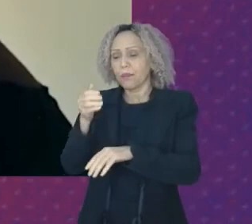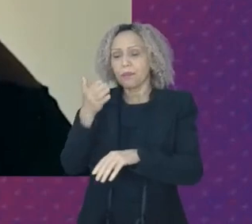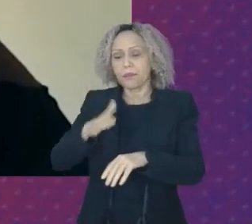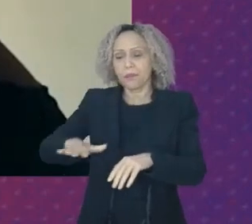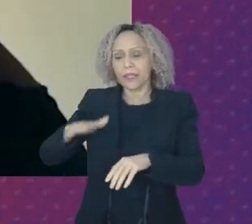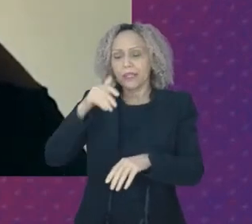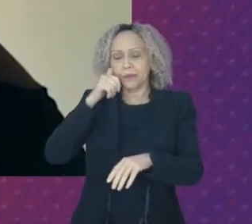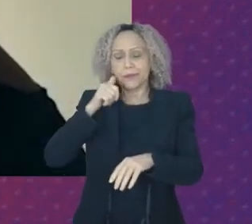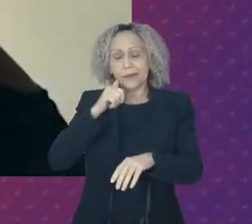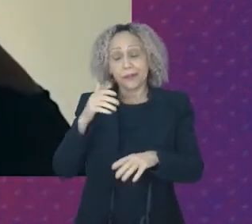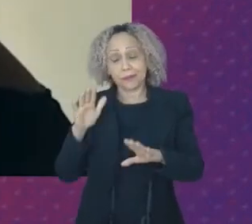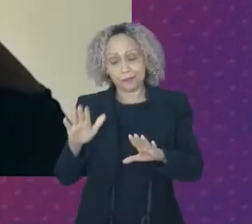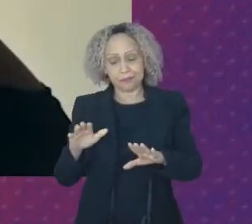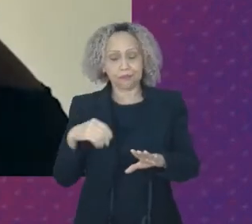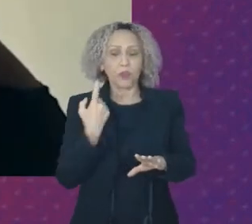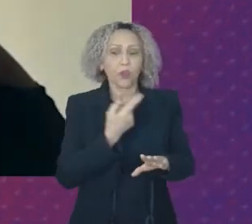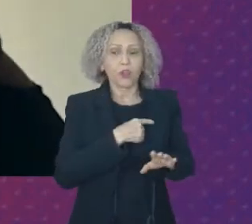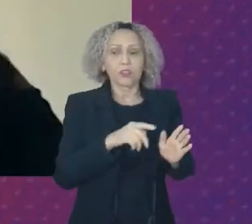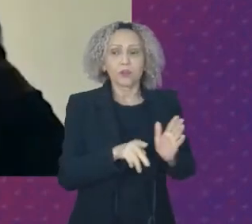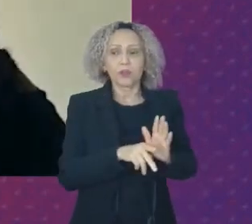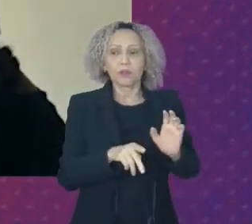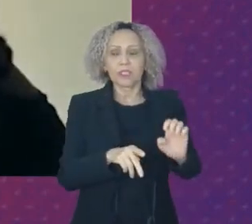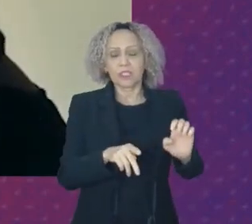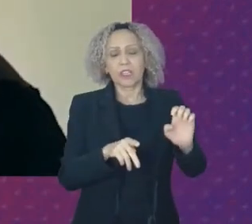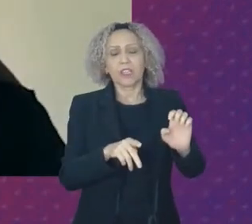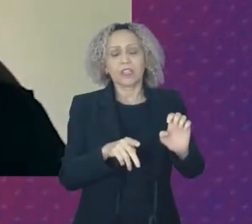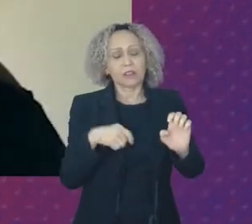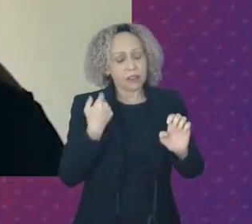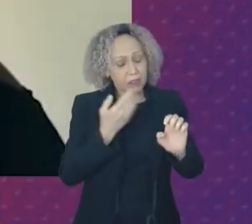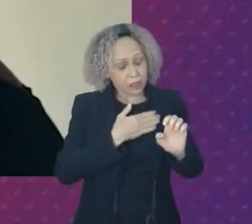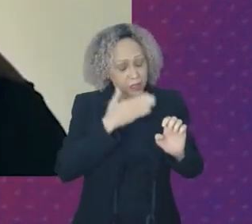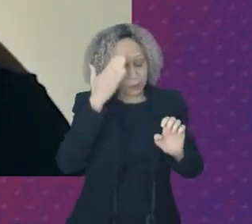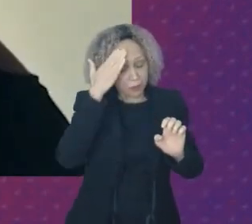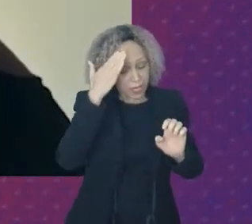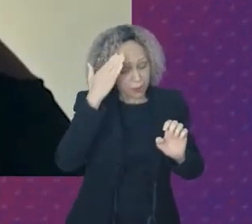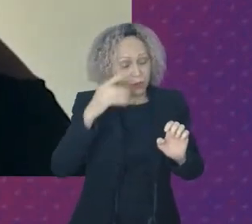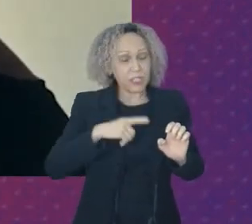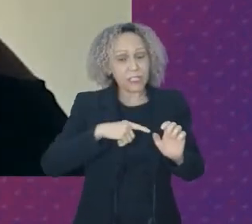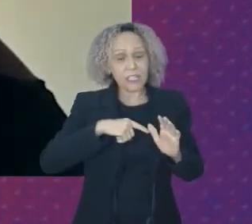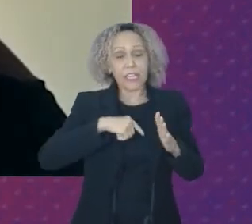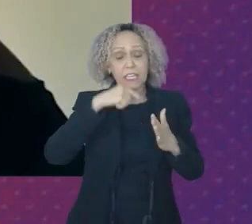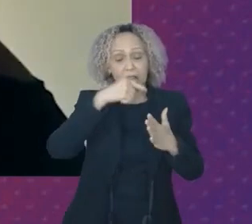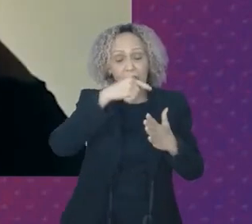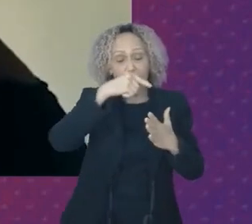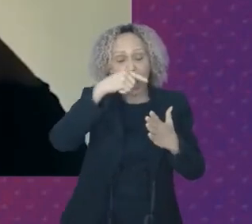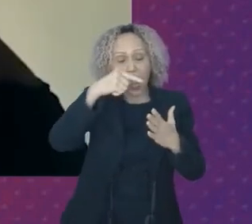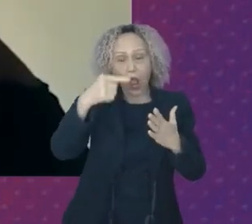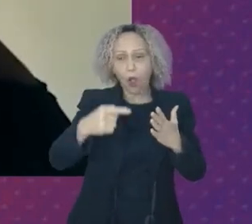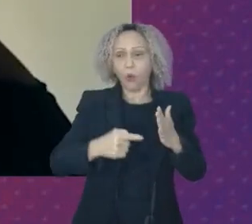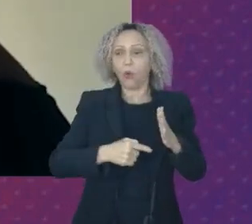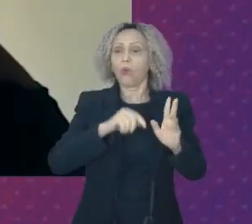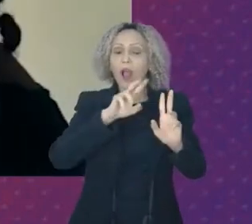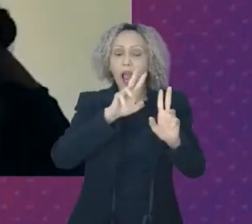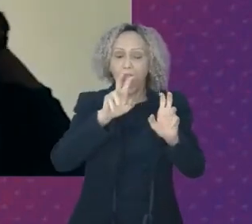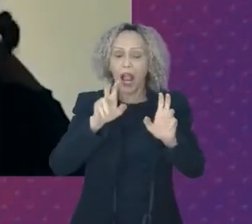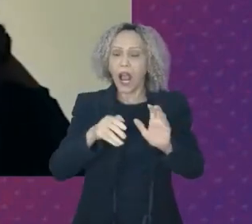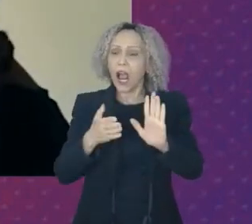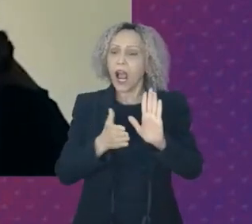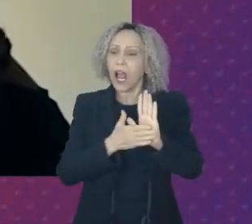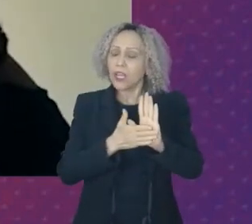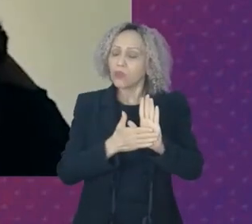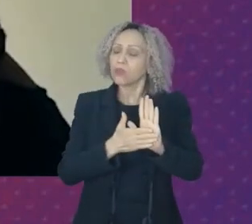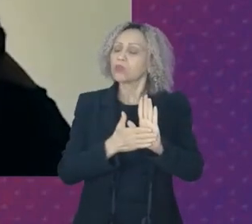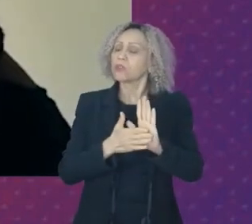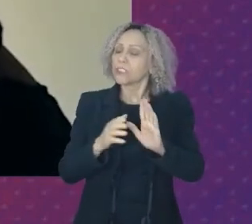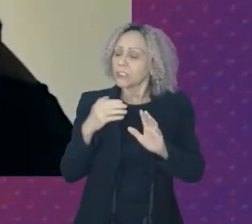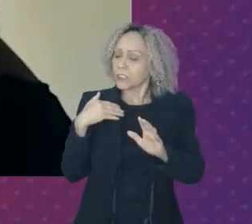existem algumas pautas que são prioritariamente de interesse do nosso público. São as pautas que tratam da vida das mulheres, do direito das